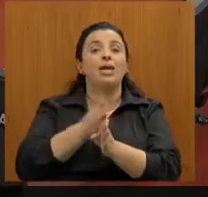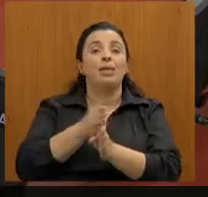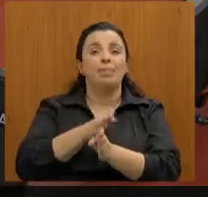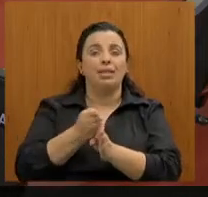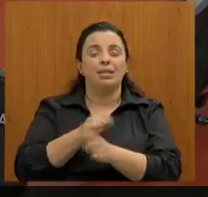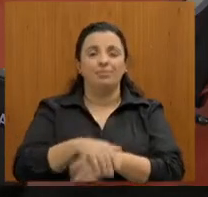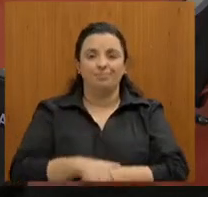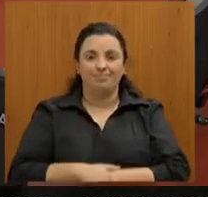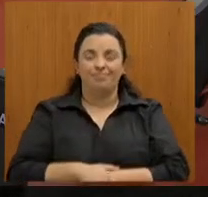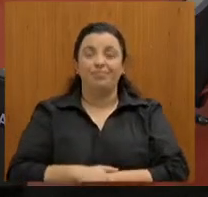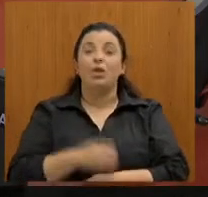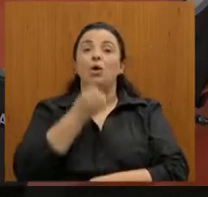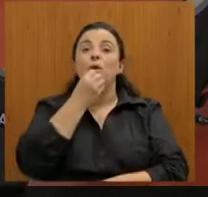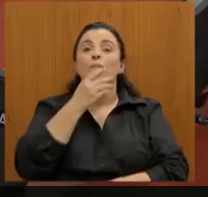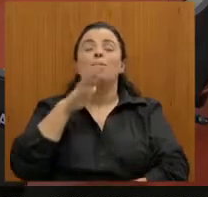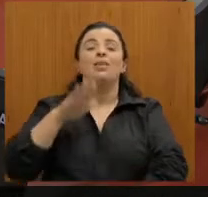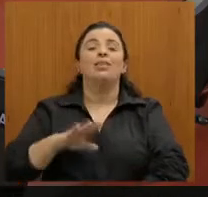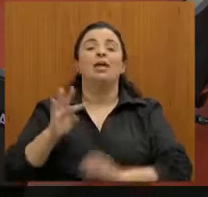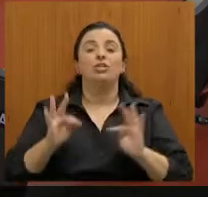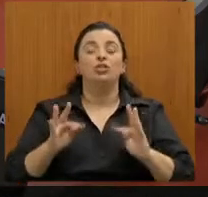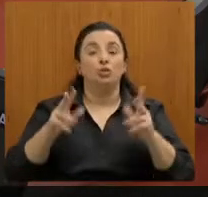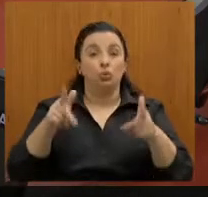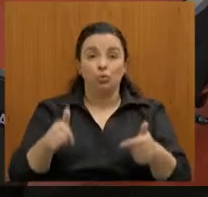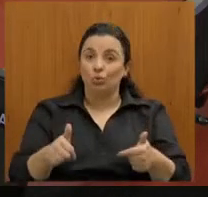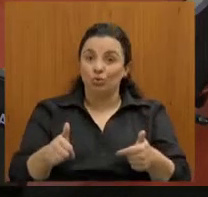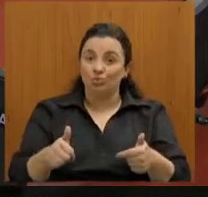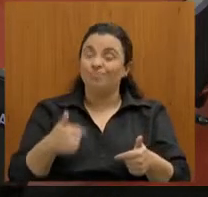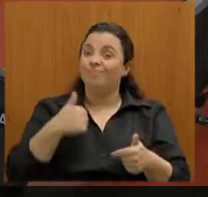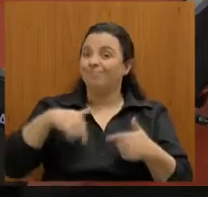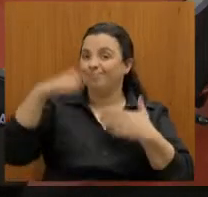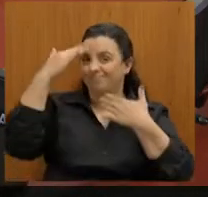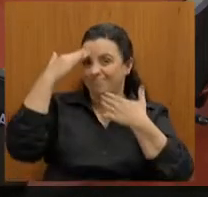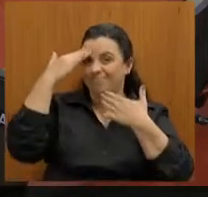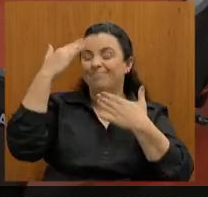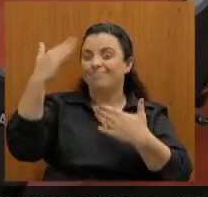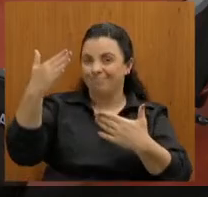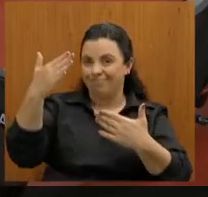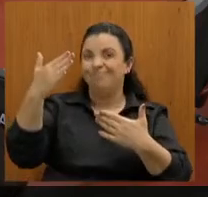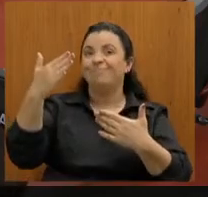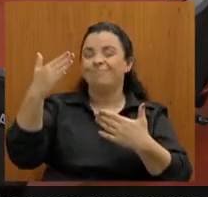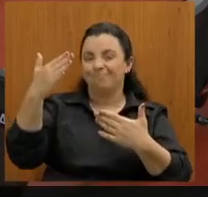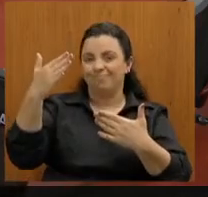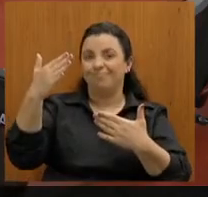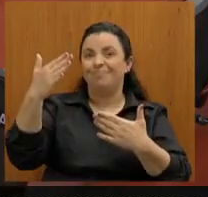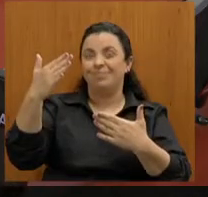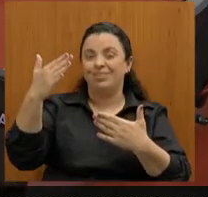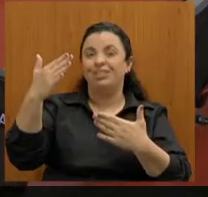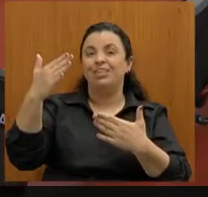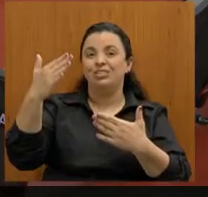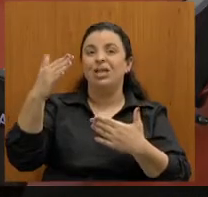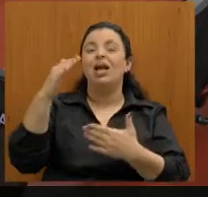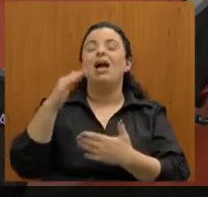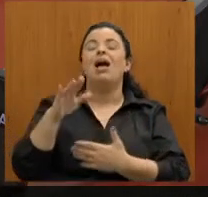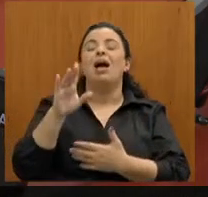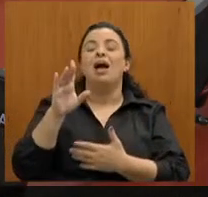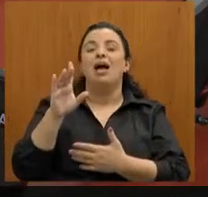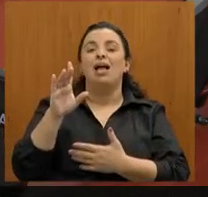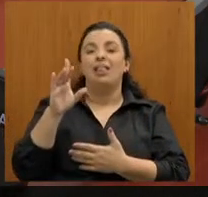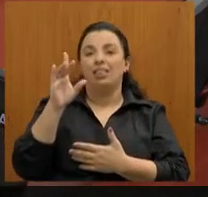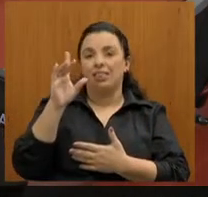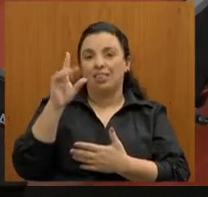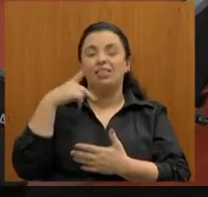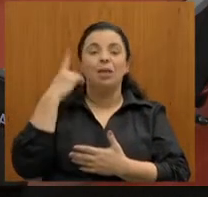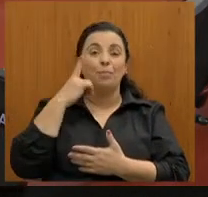Boa tarde a todas e todos eu agradeço na pessoa da deputada Ana Paula Siqueira